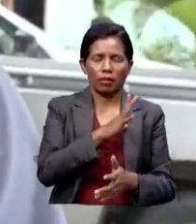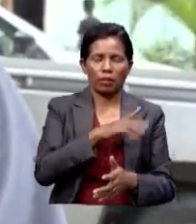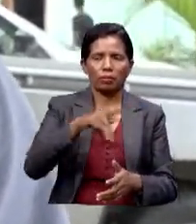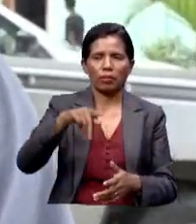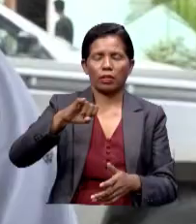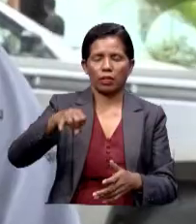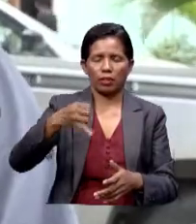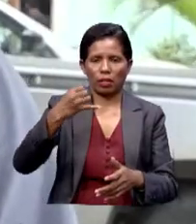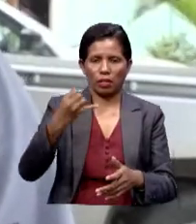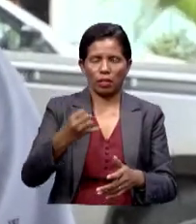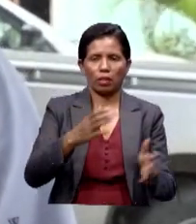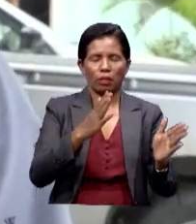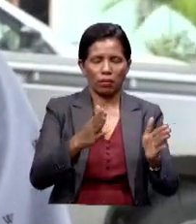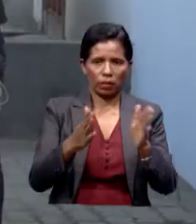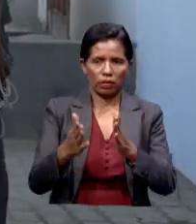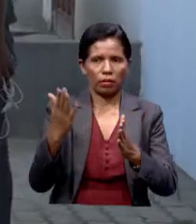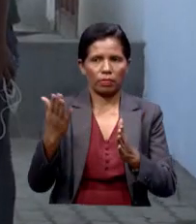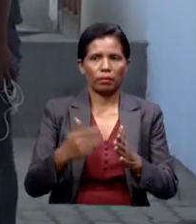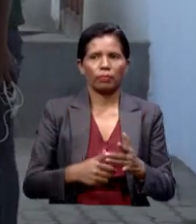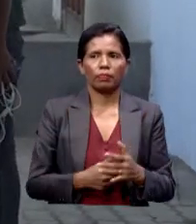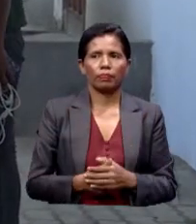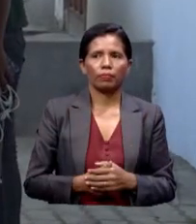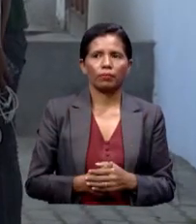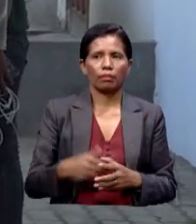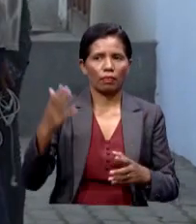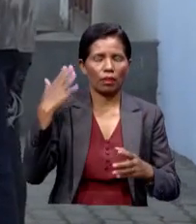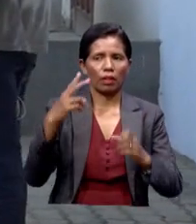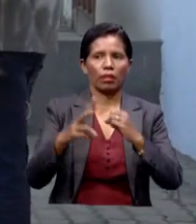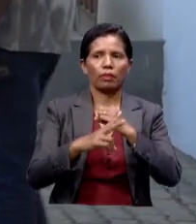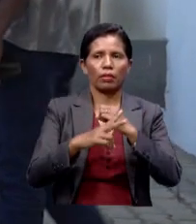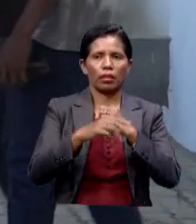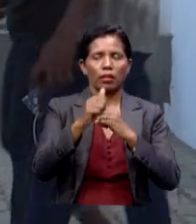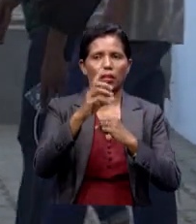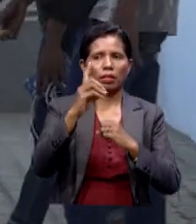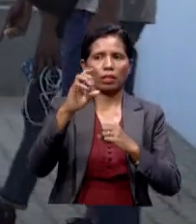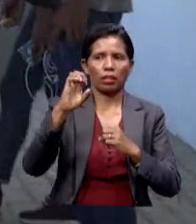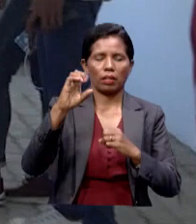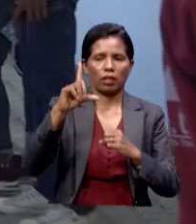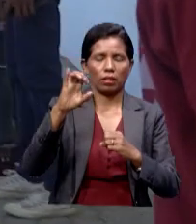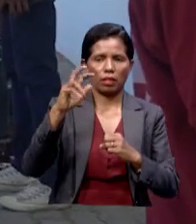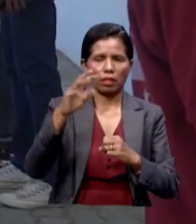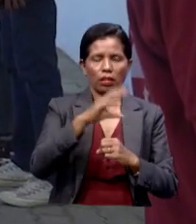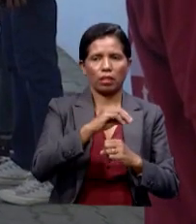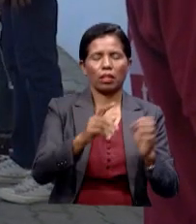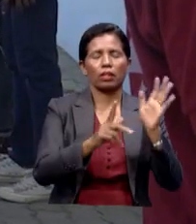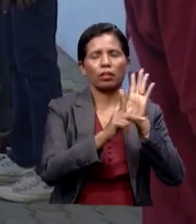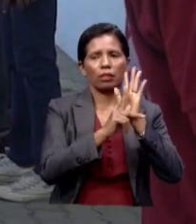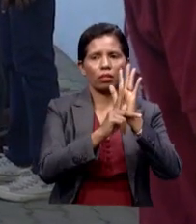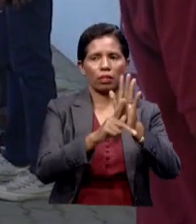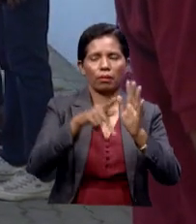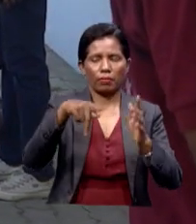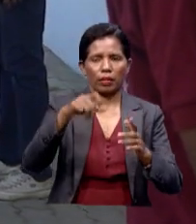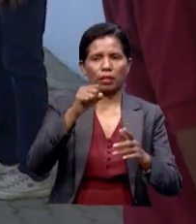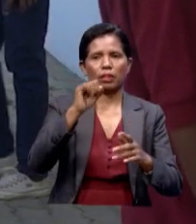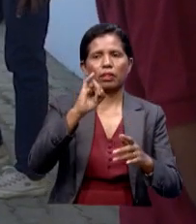ma titular ba processo refere. Antes, né, vítima Adelino Batista atuou na queixa e a parte Polícia Científica e